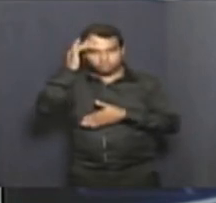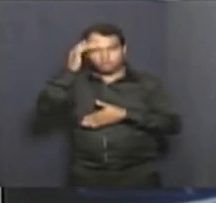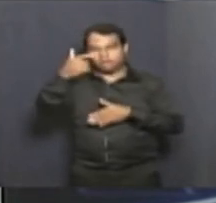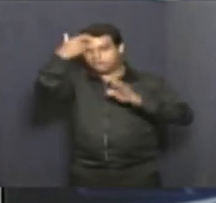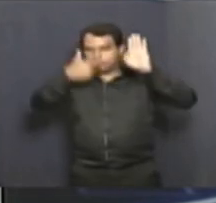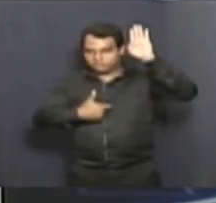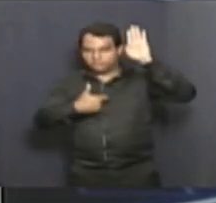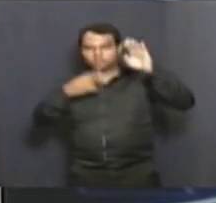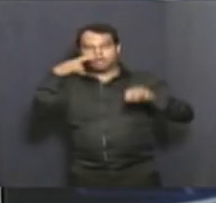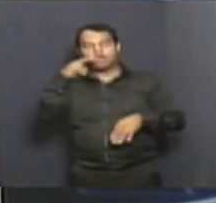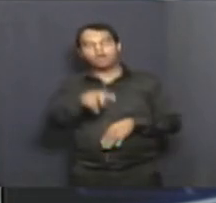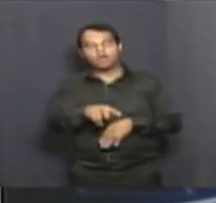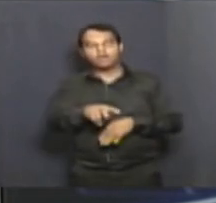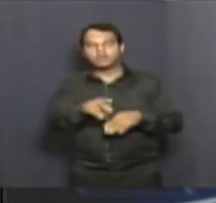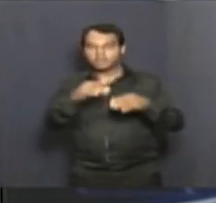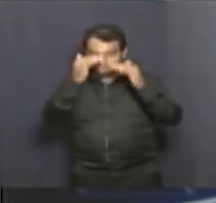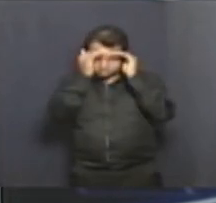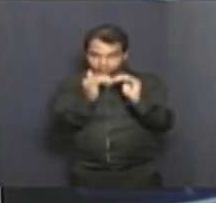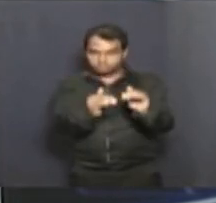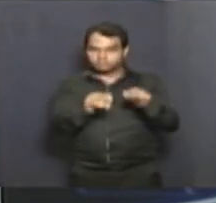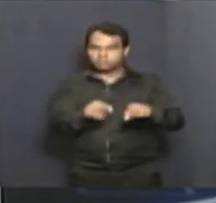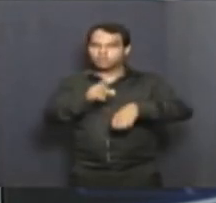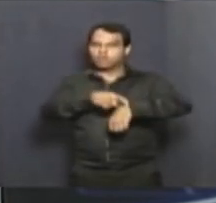e se atentem ao limite